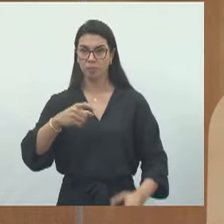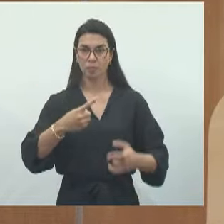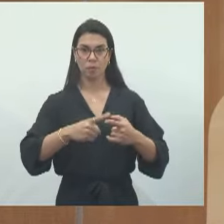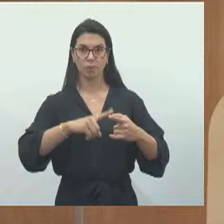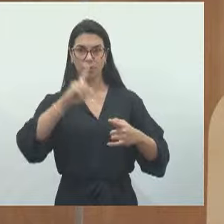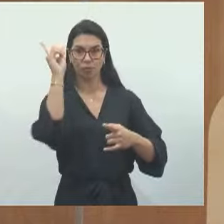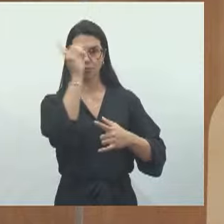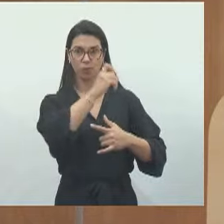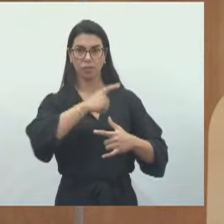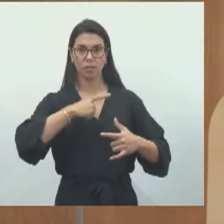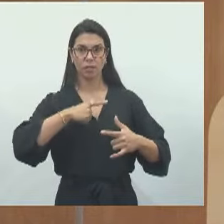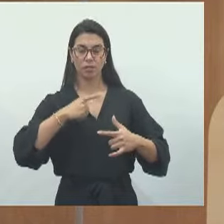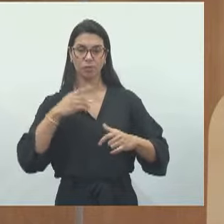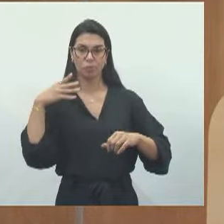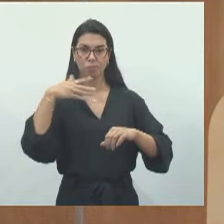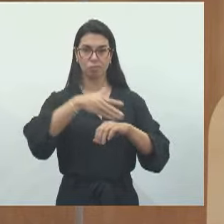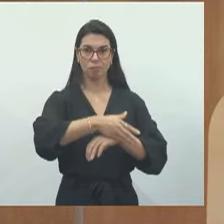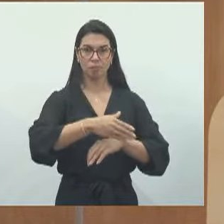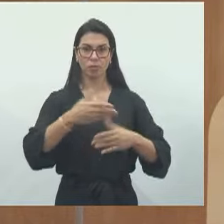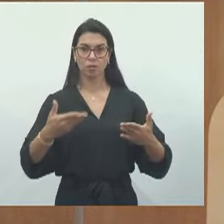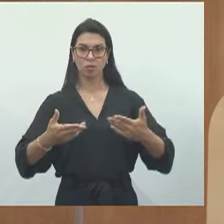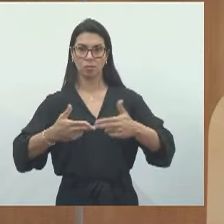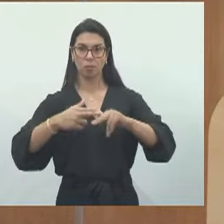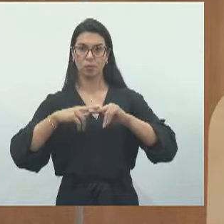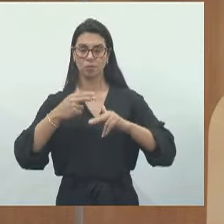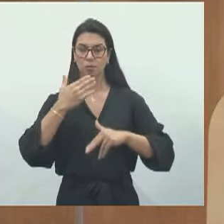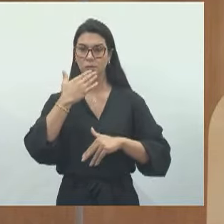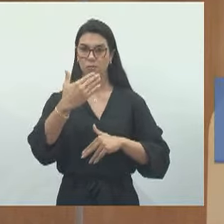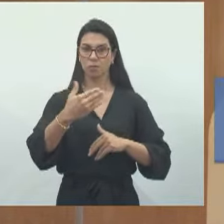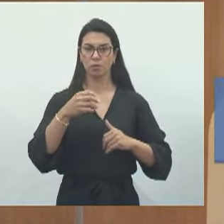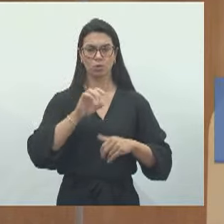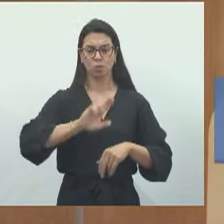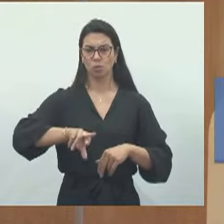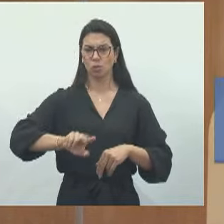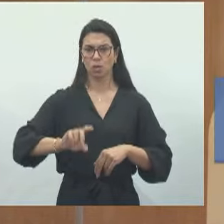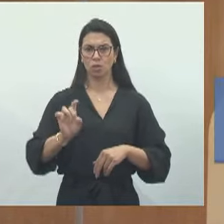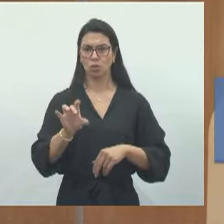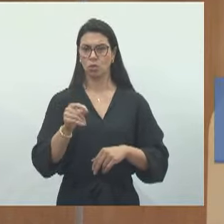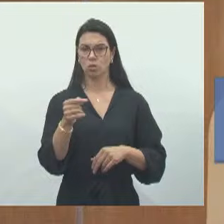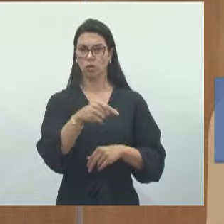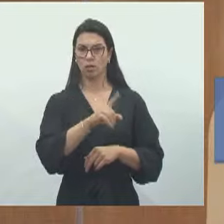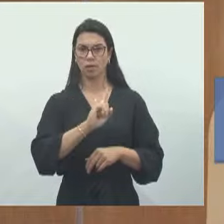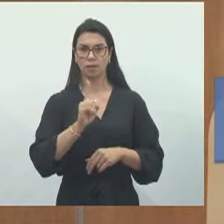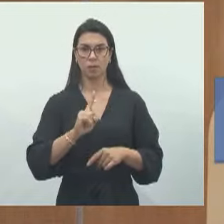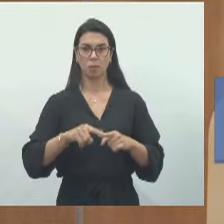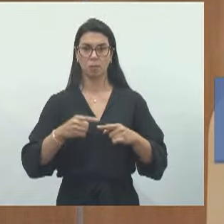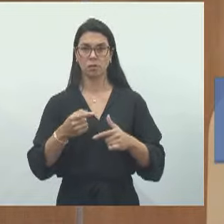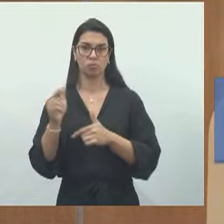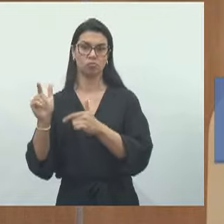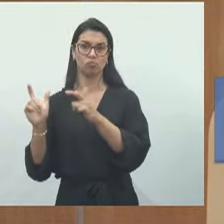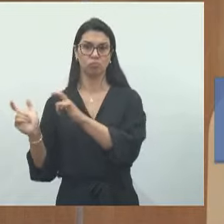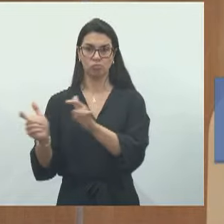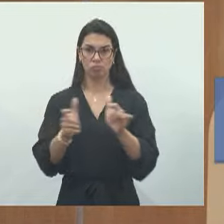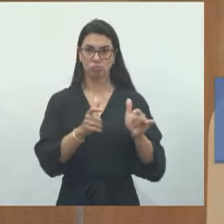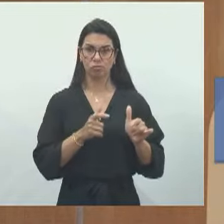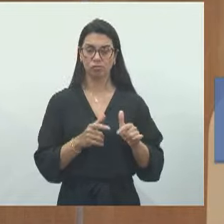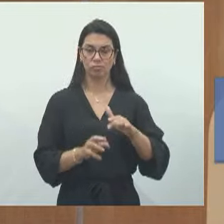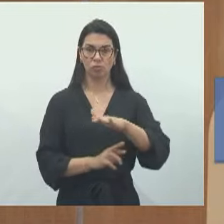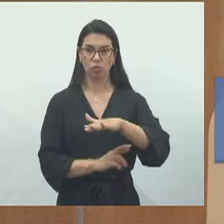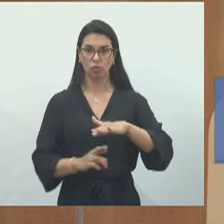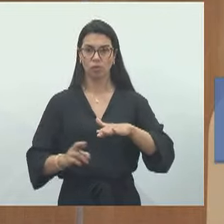dificuldade que tem para entrar ali é muito triste. E a gente reivindica, não só ali, em outros locais também, ali na Rodoviária